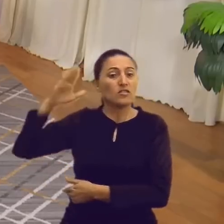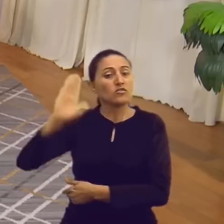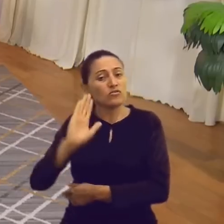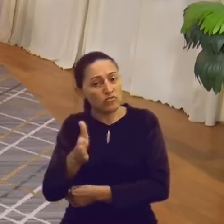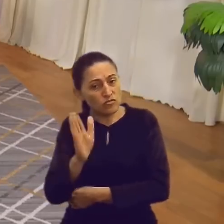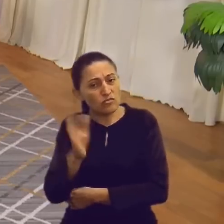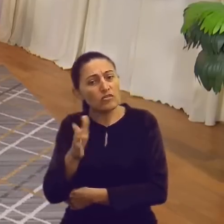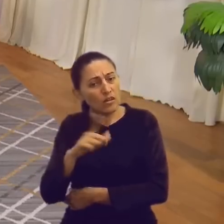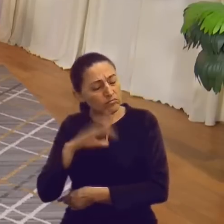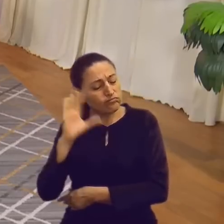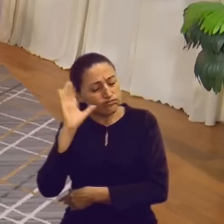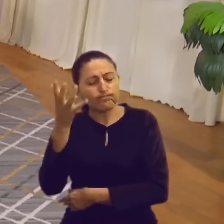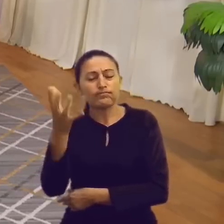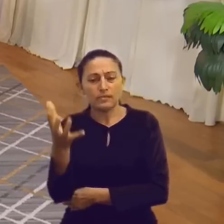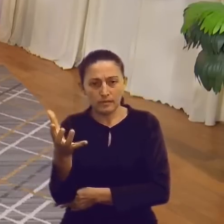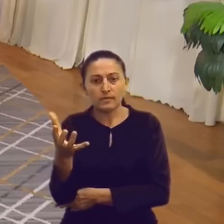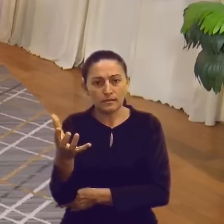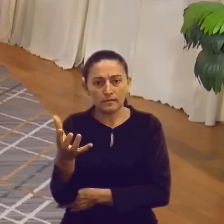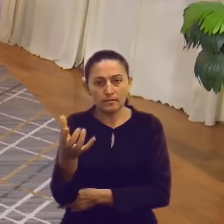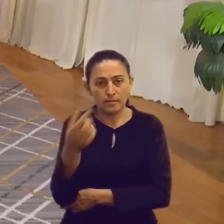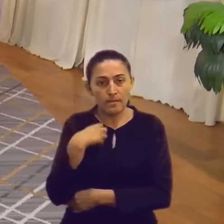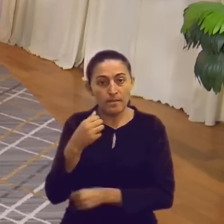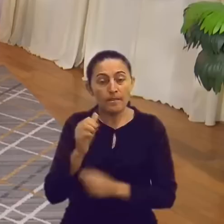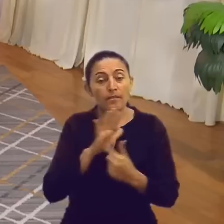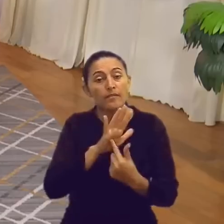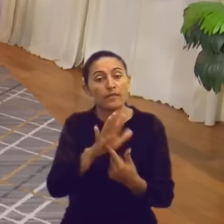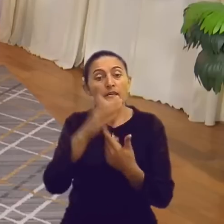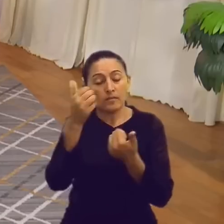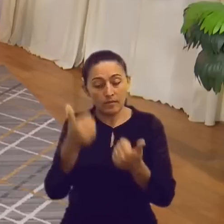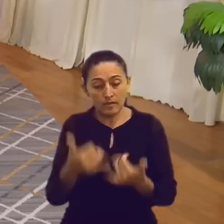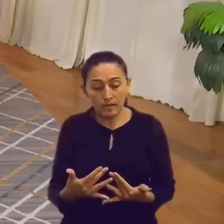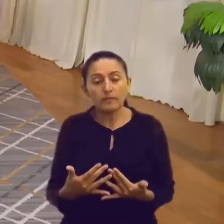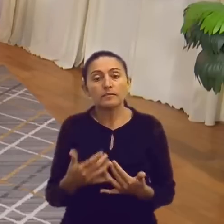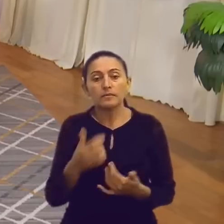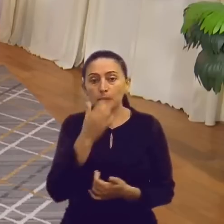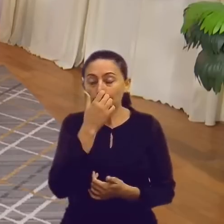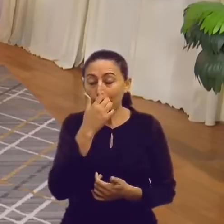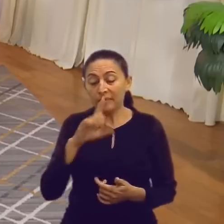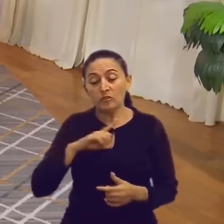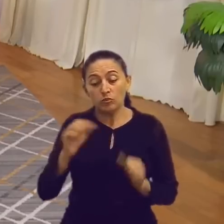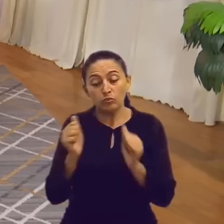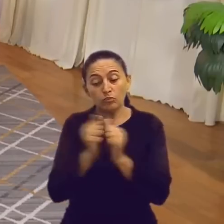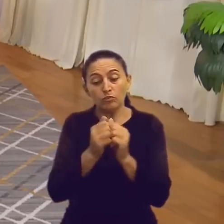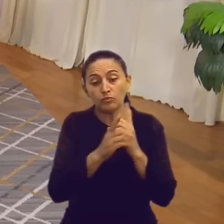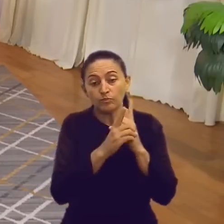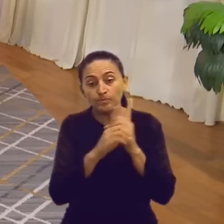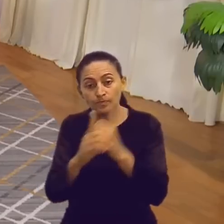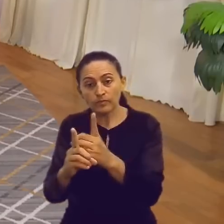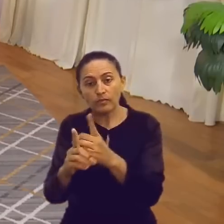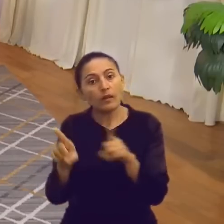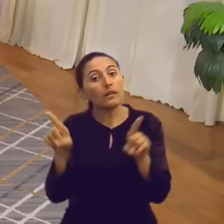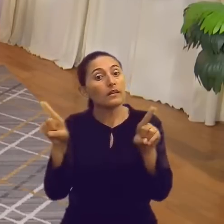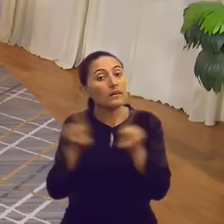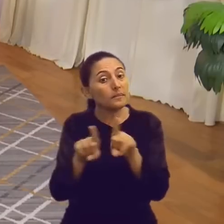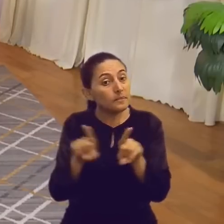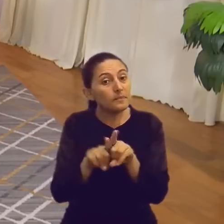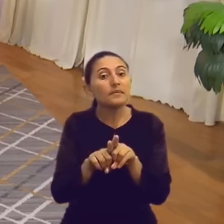aconteceu. Eu quero dizer para você que entre os discípulos, tal coisa também